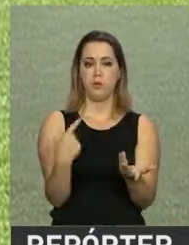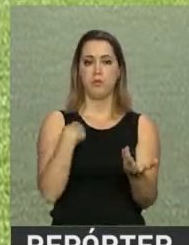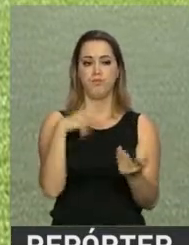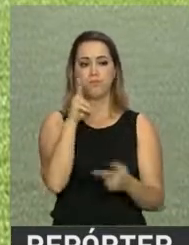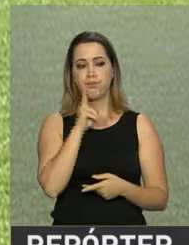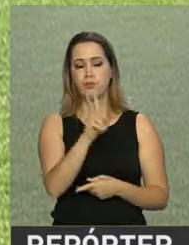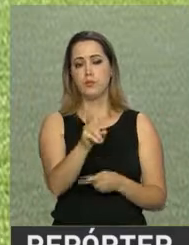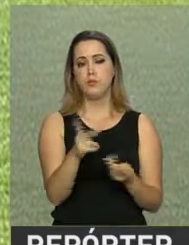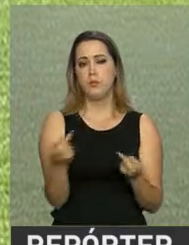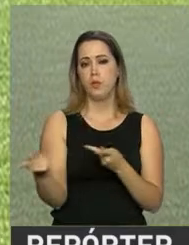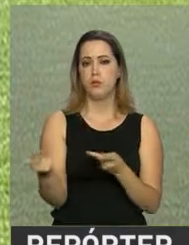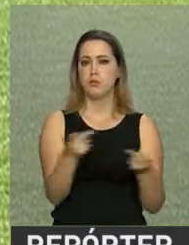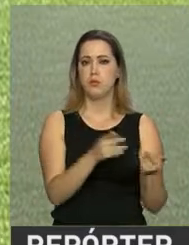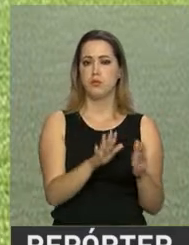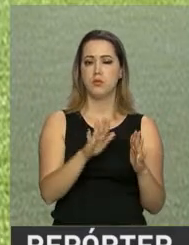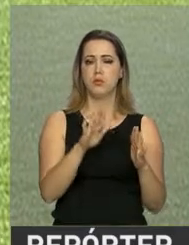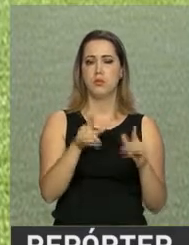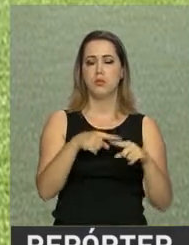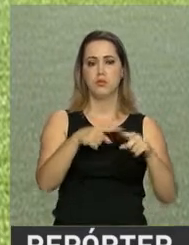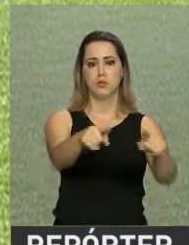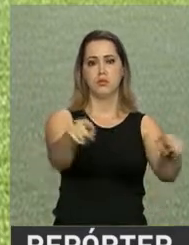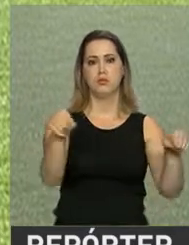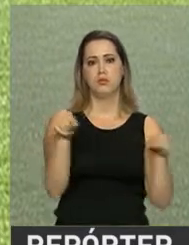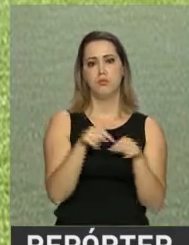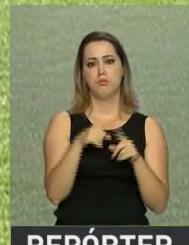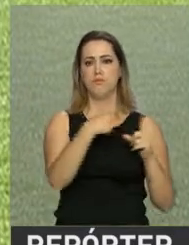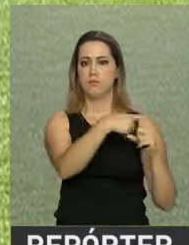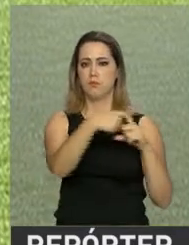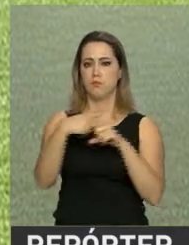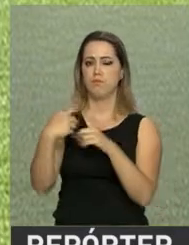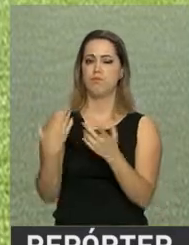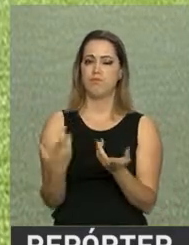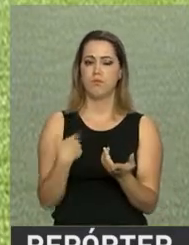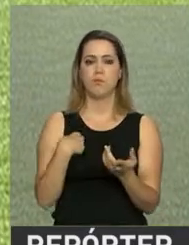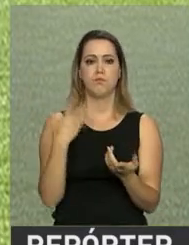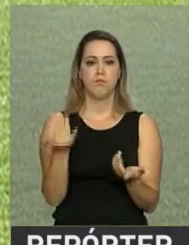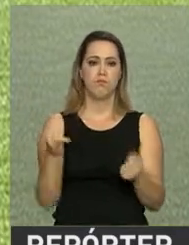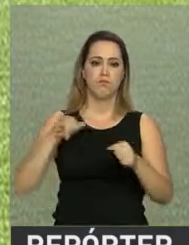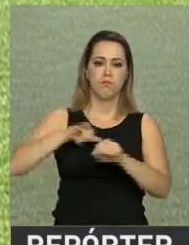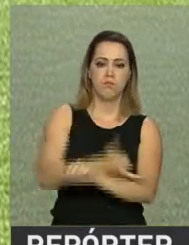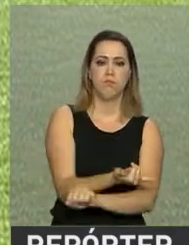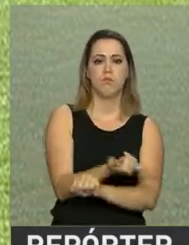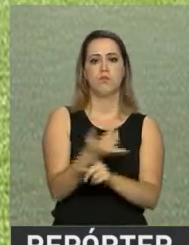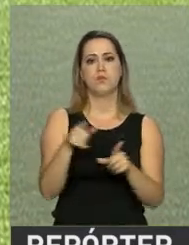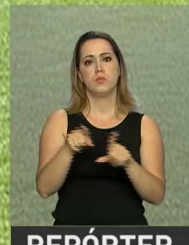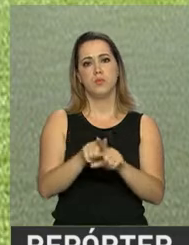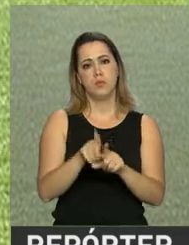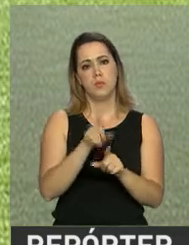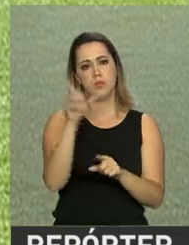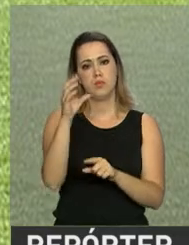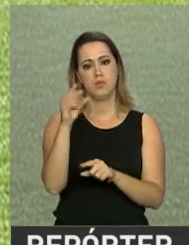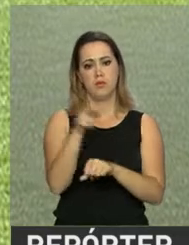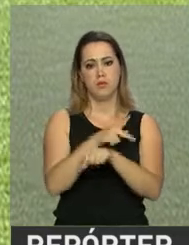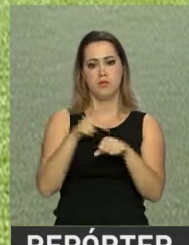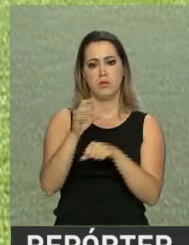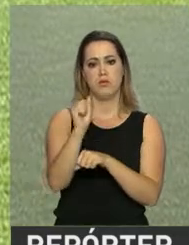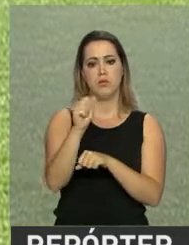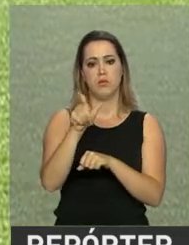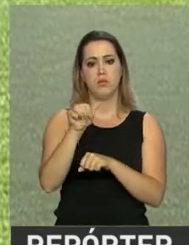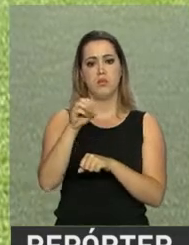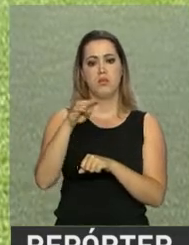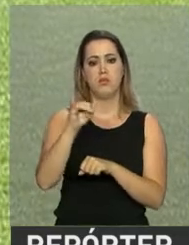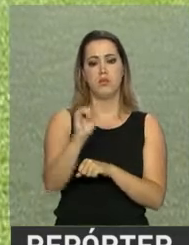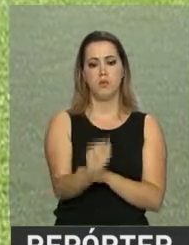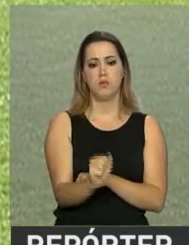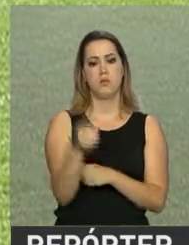o desfecho nada feliz dessa tragédia que aconteceu na Colômbia essa semana.